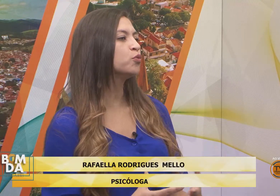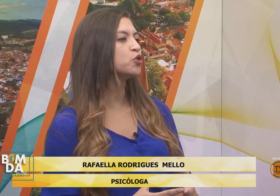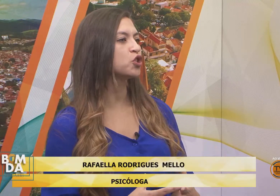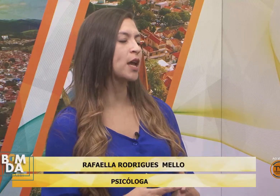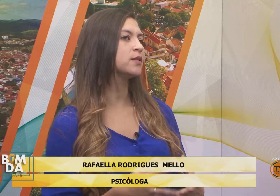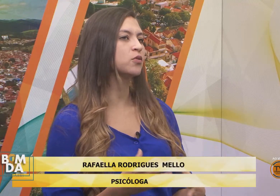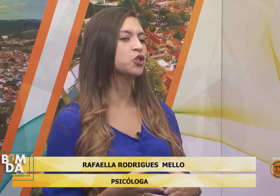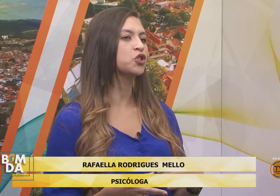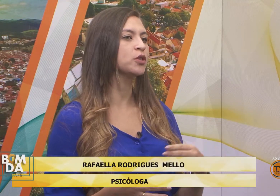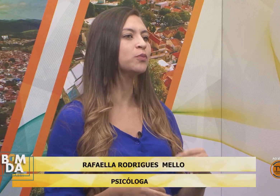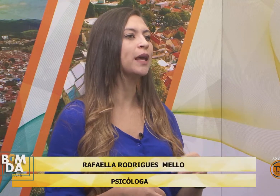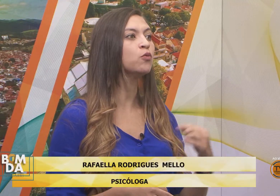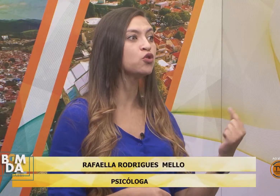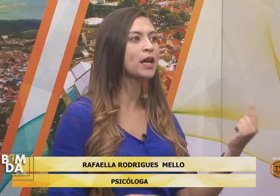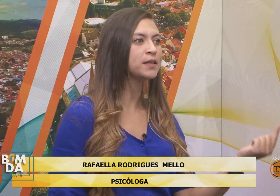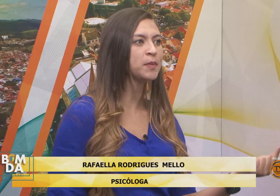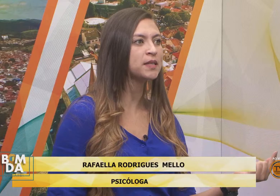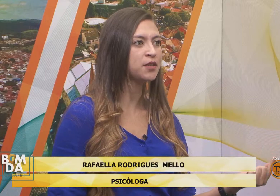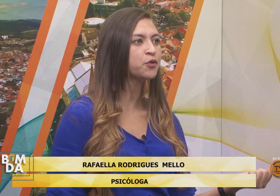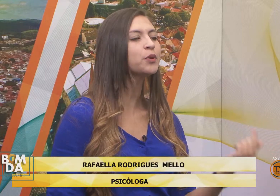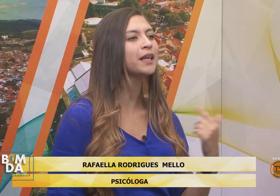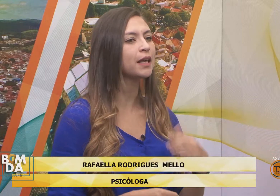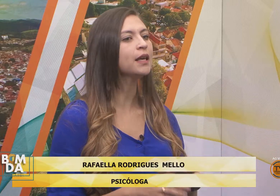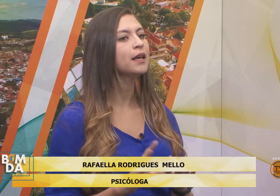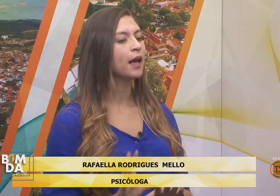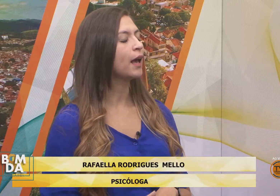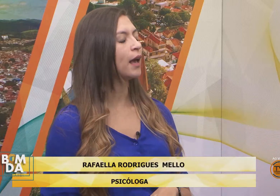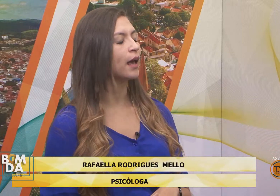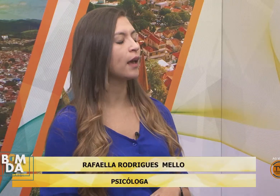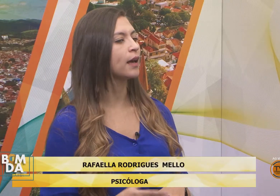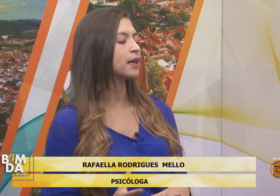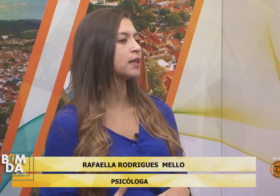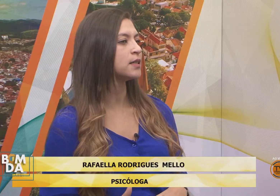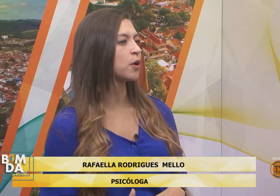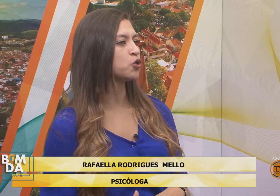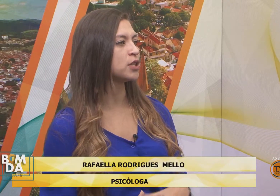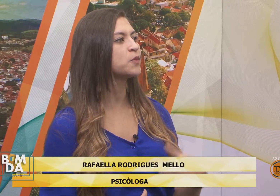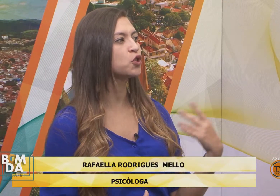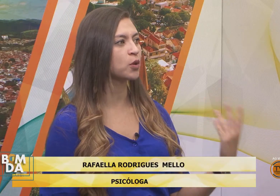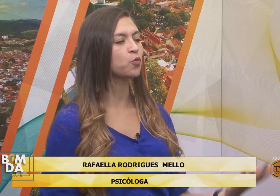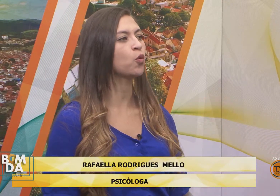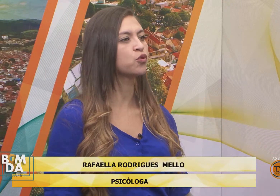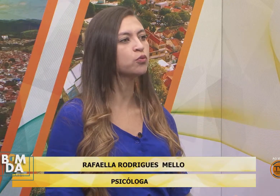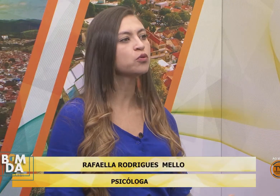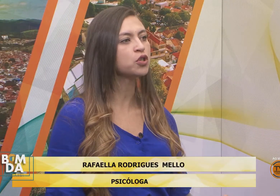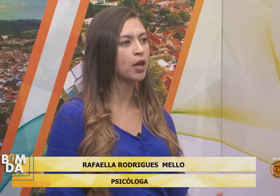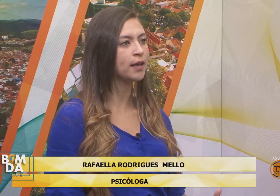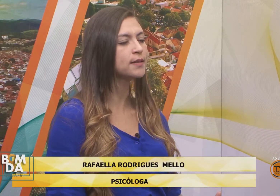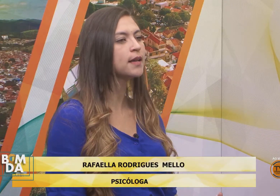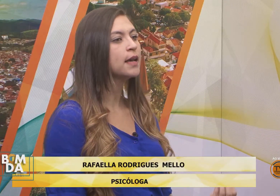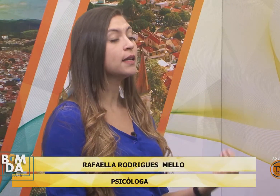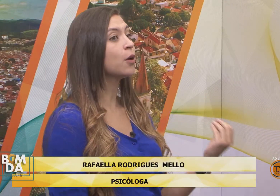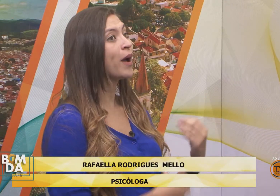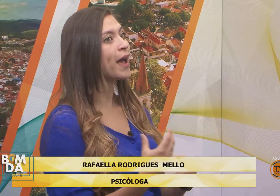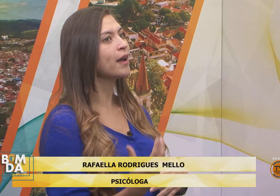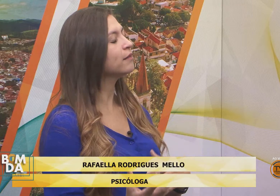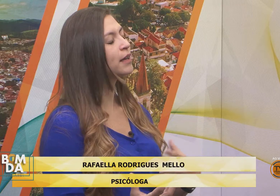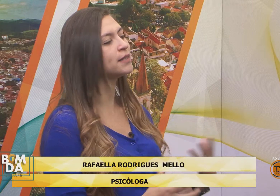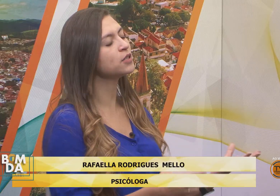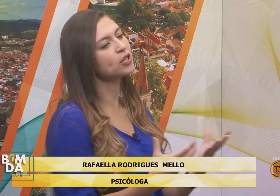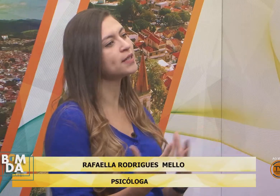um conjunto de genes. Hoje a gente não tem um gene específico que caracteriza o autismo, a gente tem um conjunto de genes,